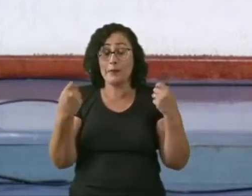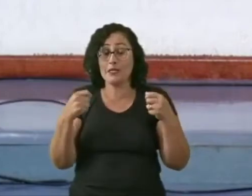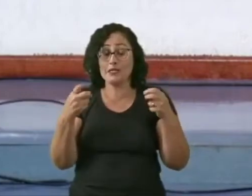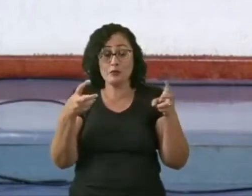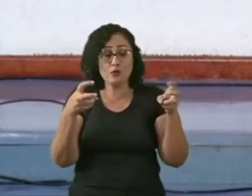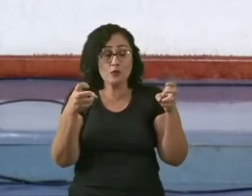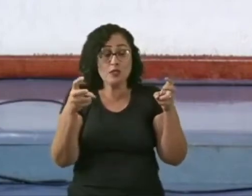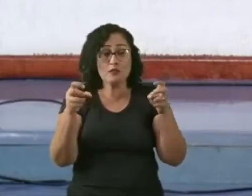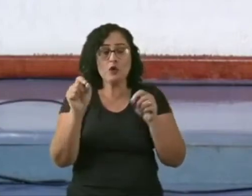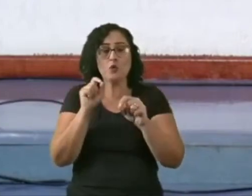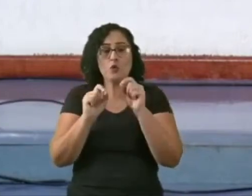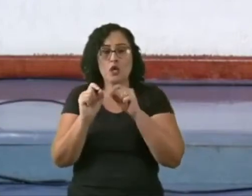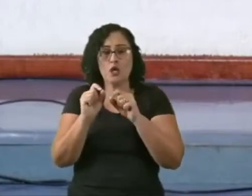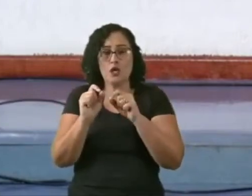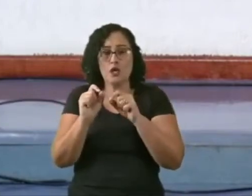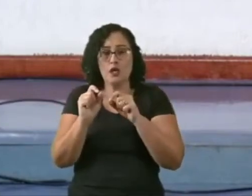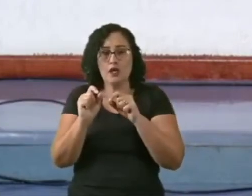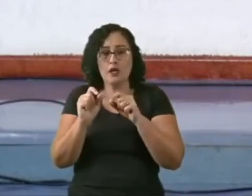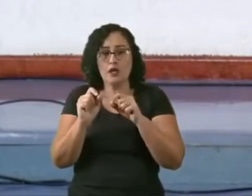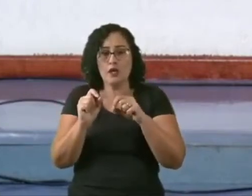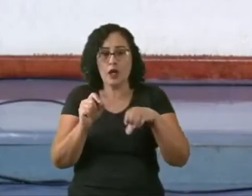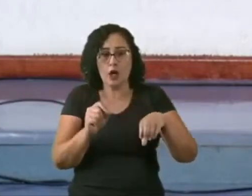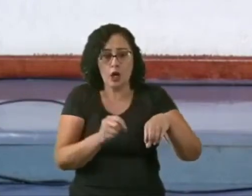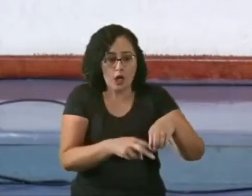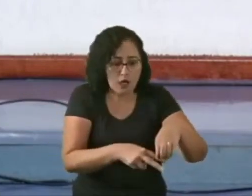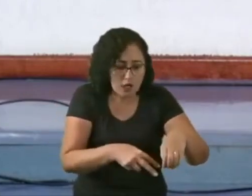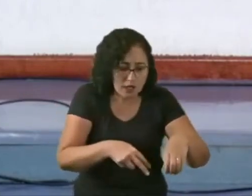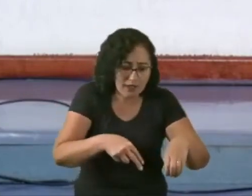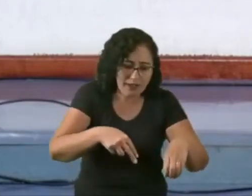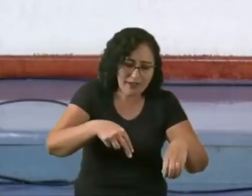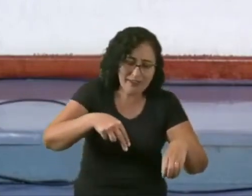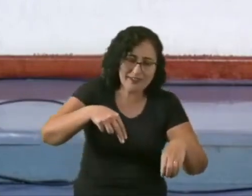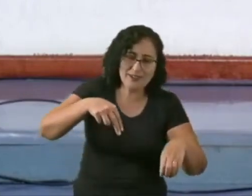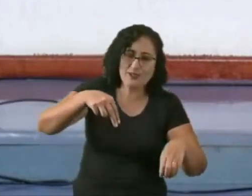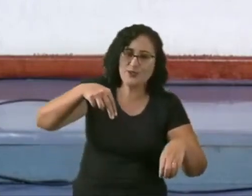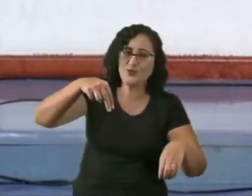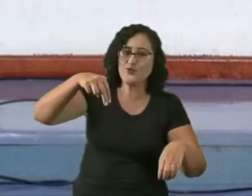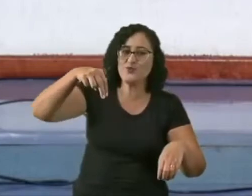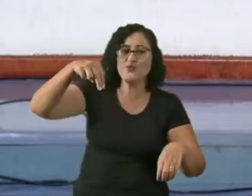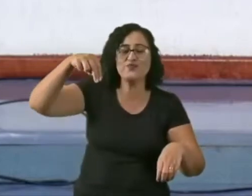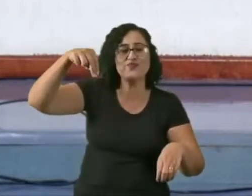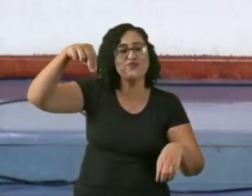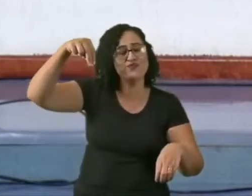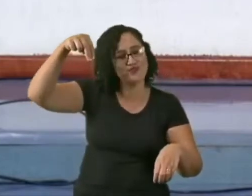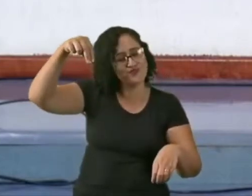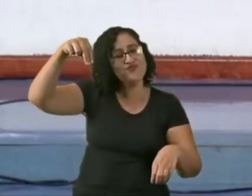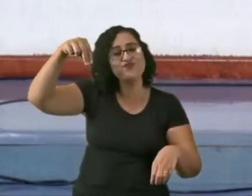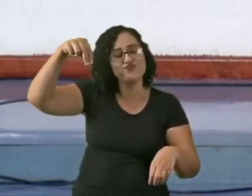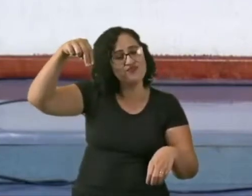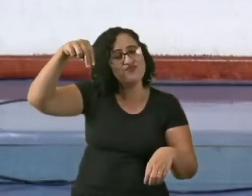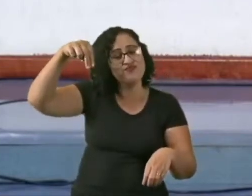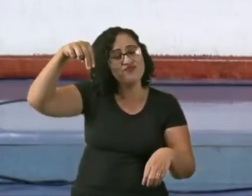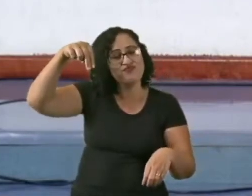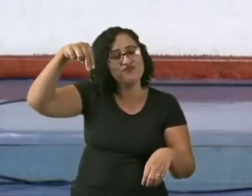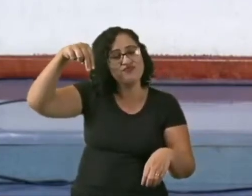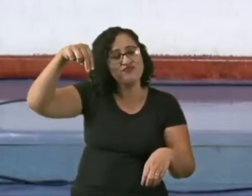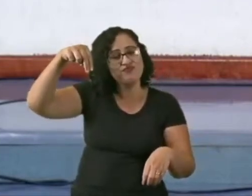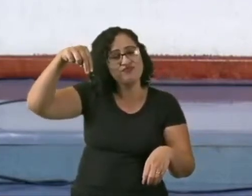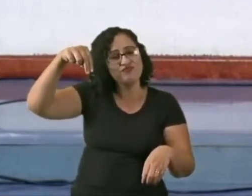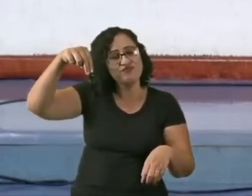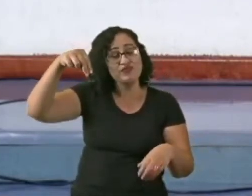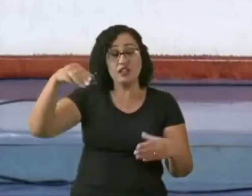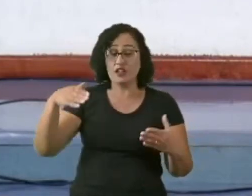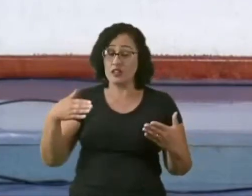total, uma visão correta das coisas, a gente vai entender que quando as coisas ruins chegarem na nossa